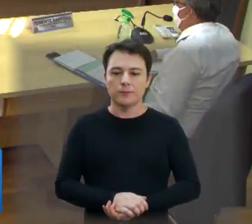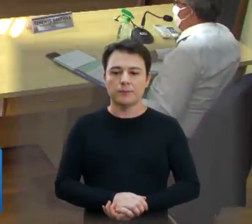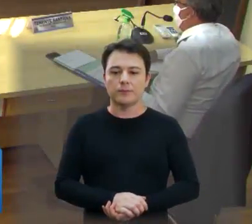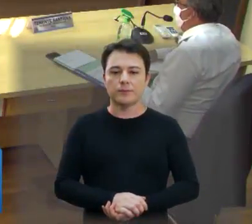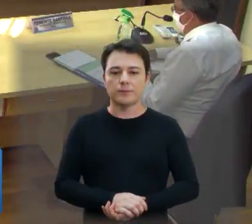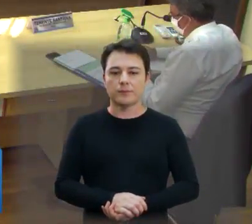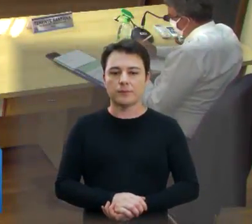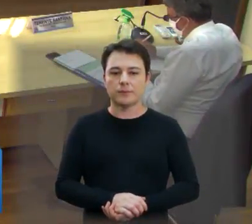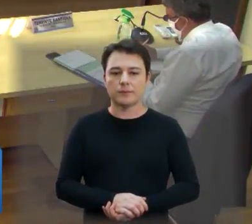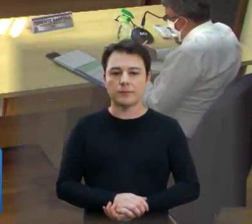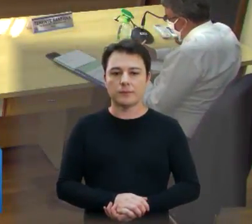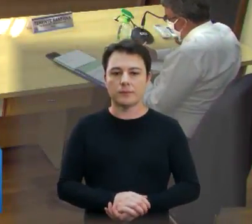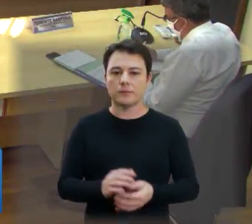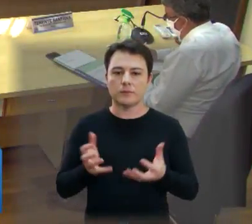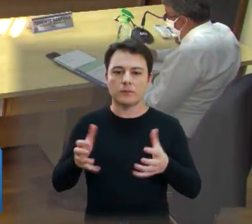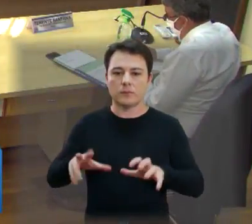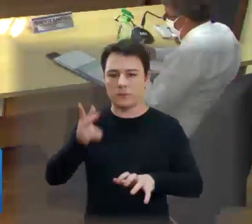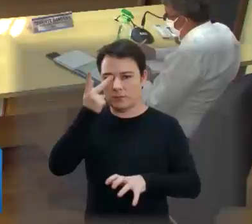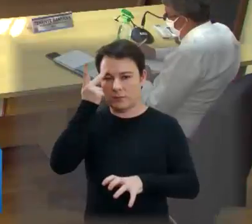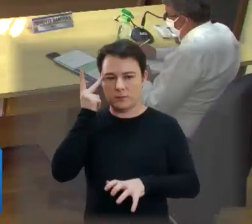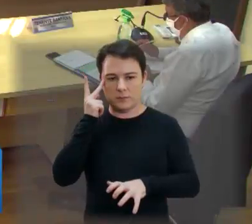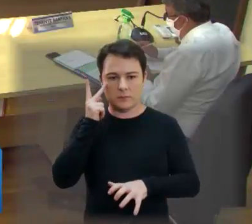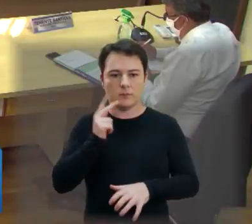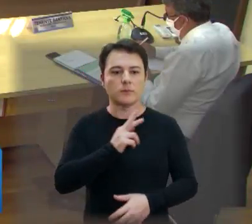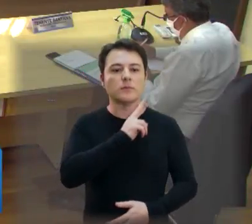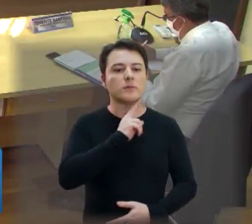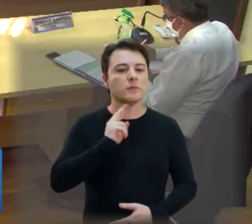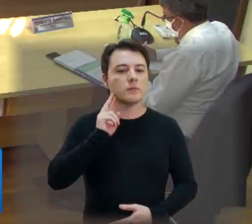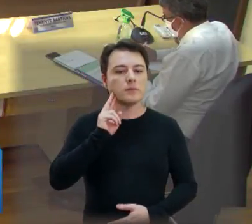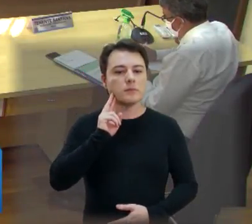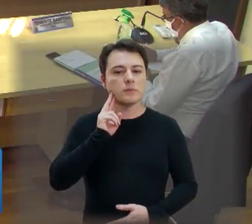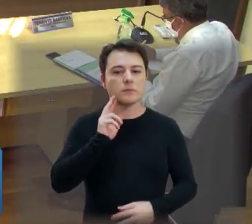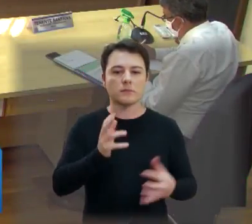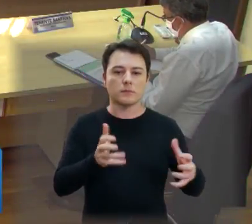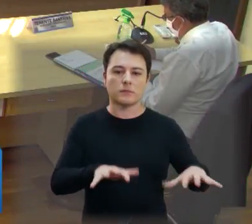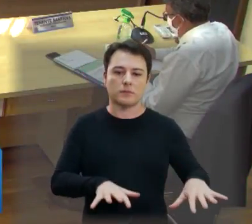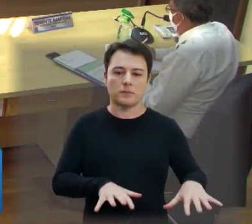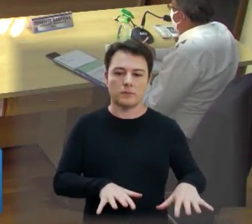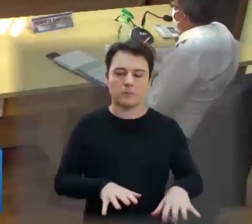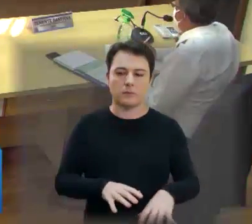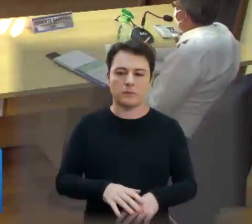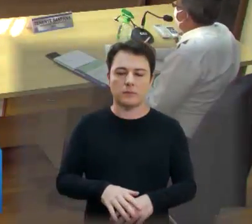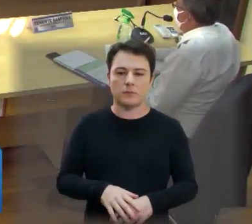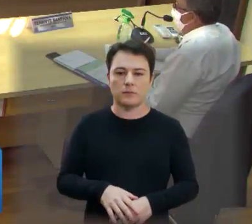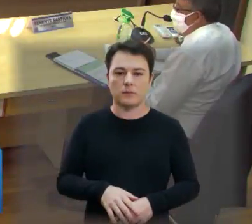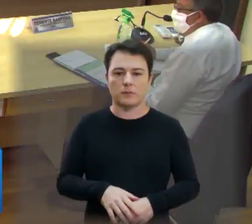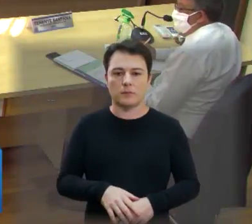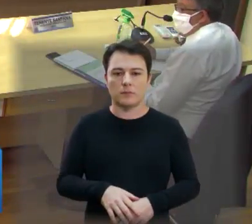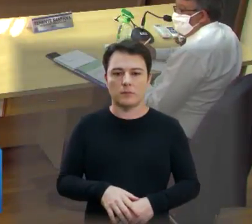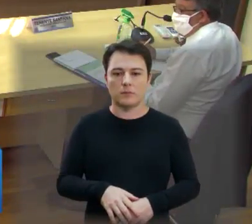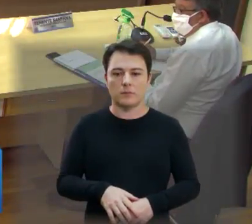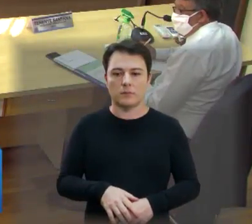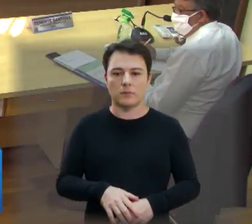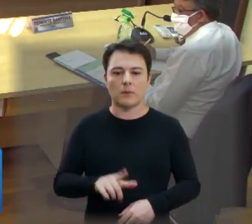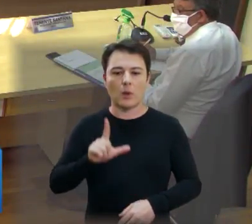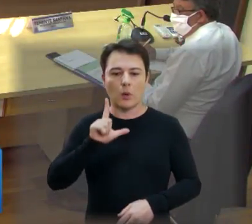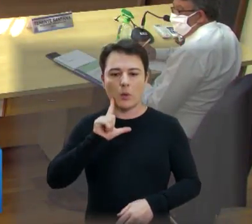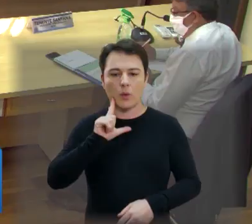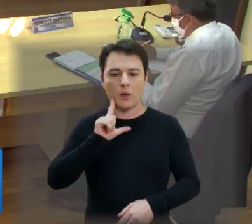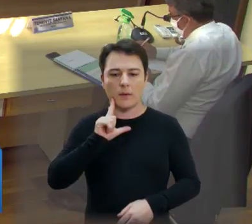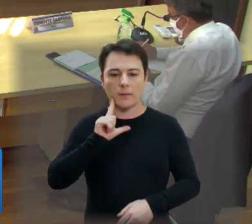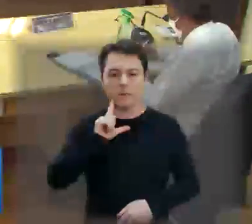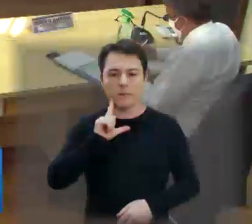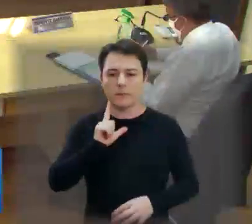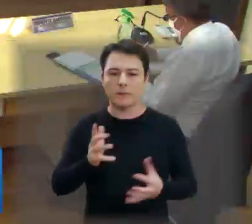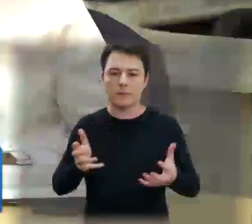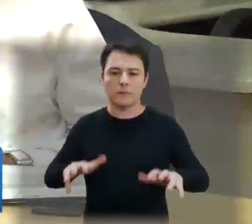Carlos Porçani, contemplado, vereador Roger Mendes, também contemplado, vereador Lucas Greco,